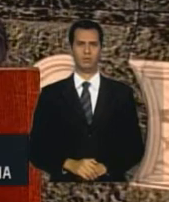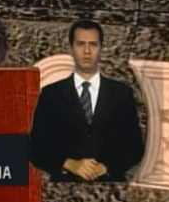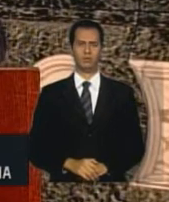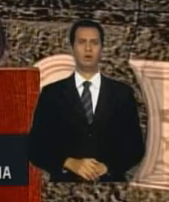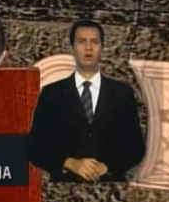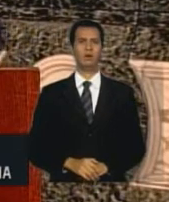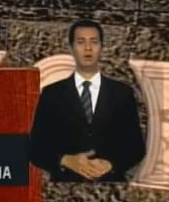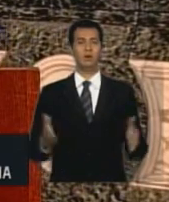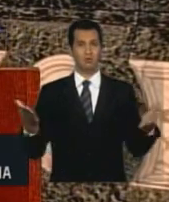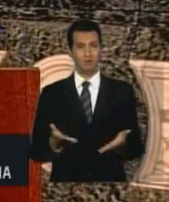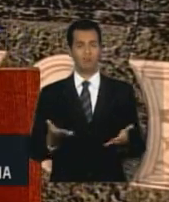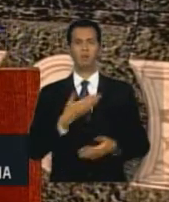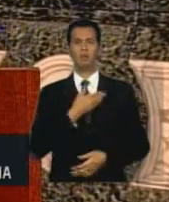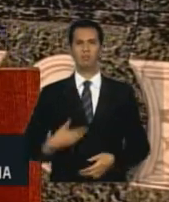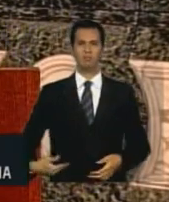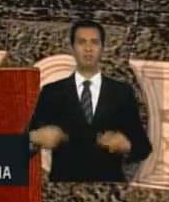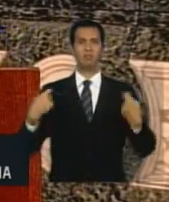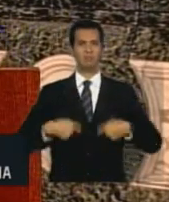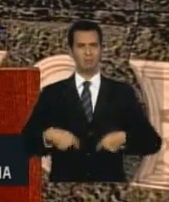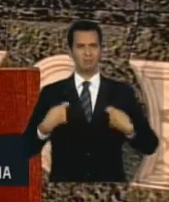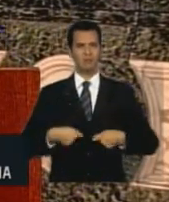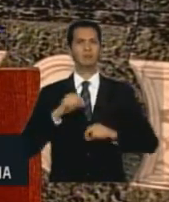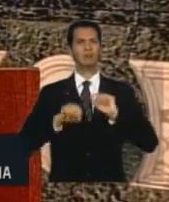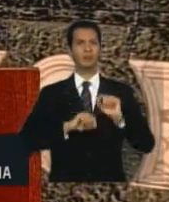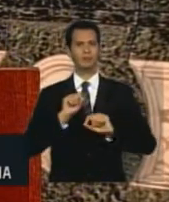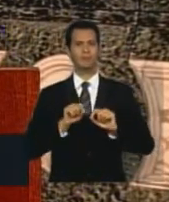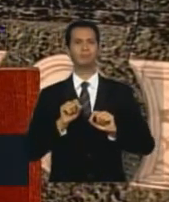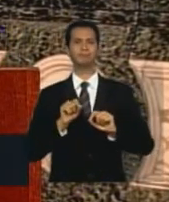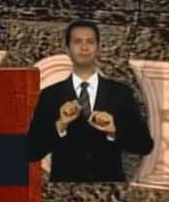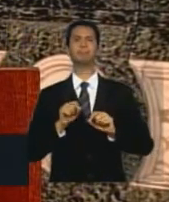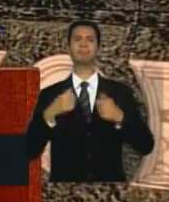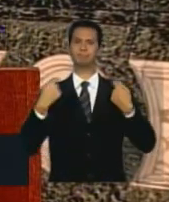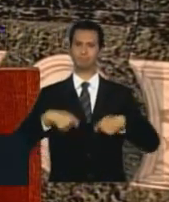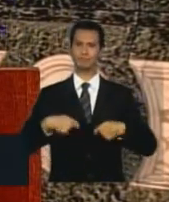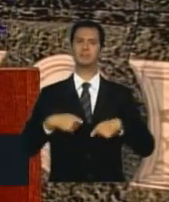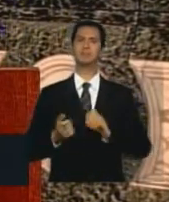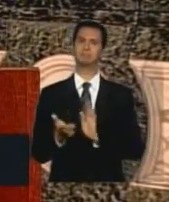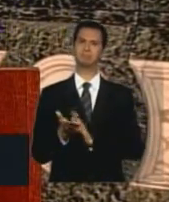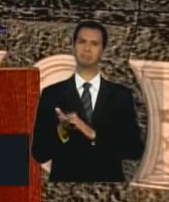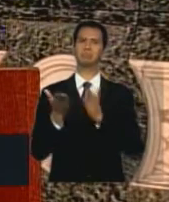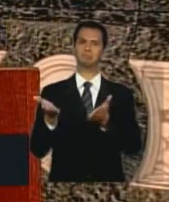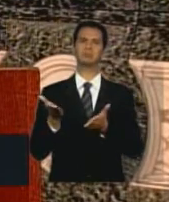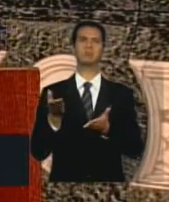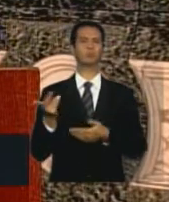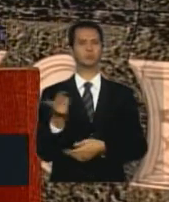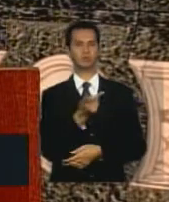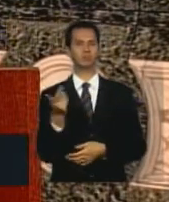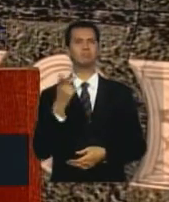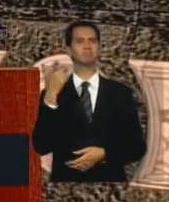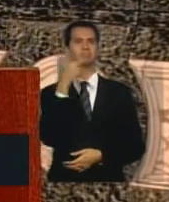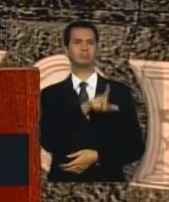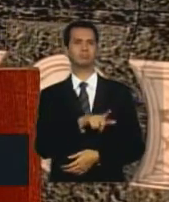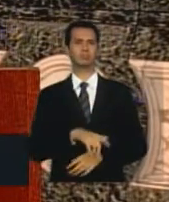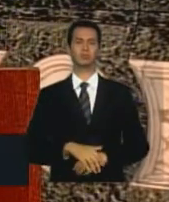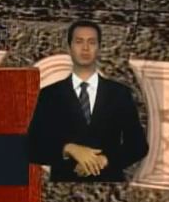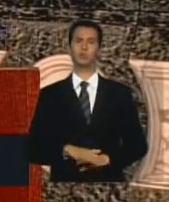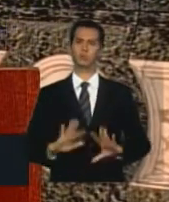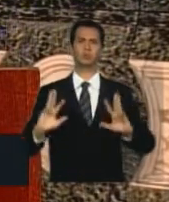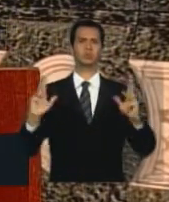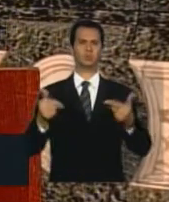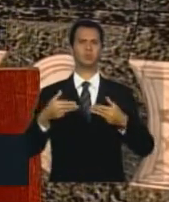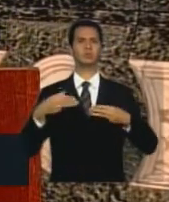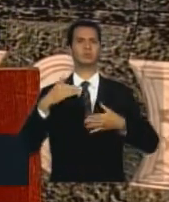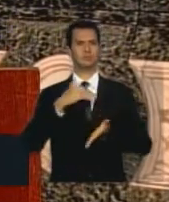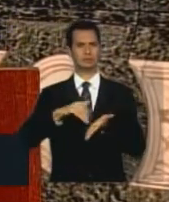internamente também socialize os méritos dessa negociação e desses recursos. E todo o nosso secretariado